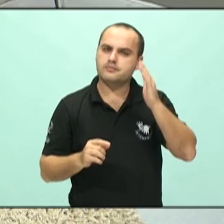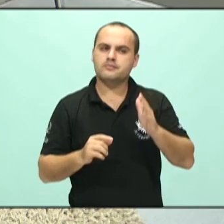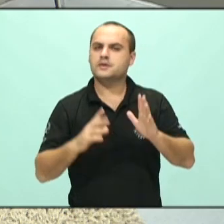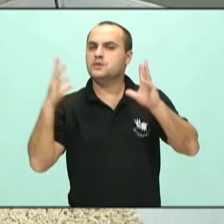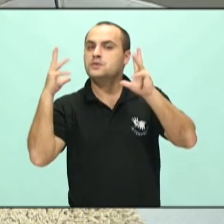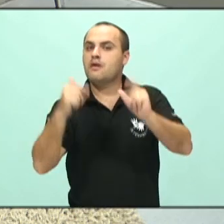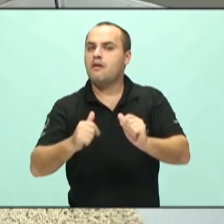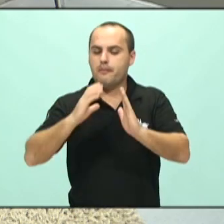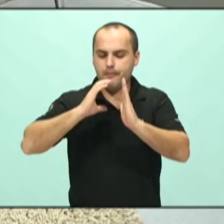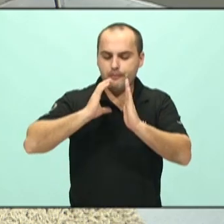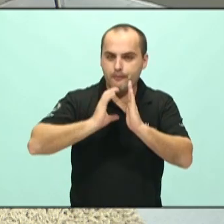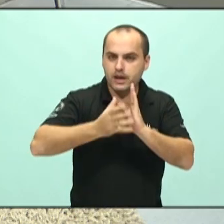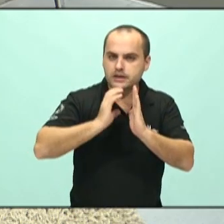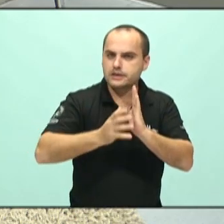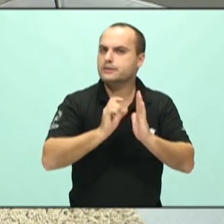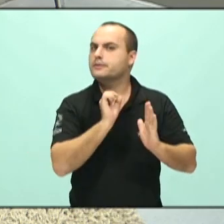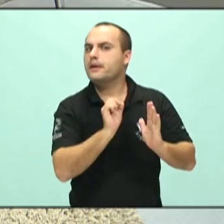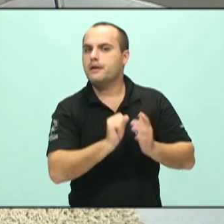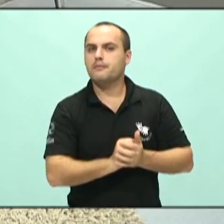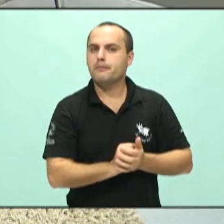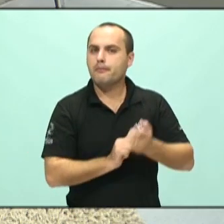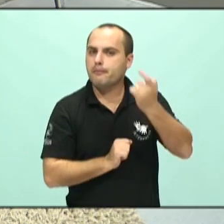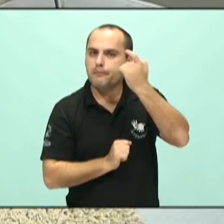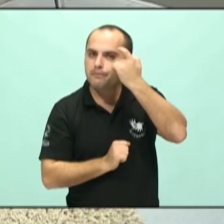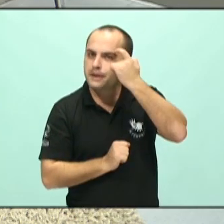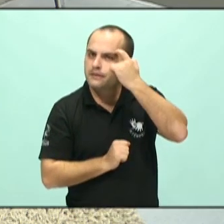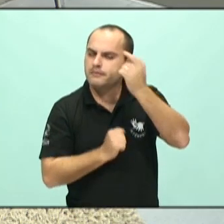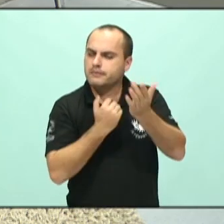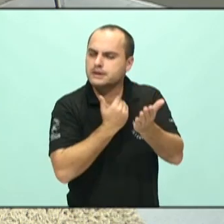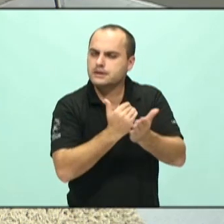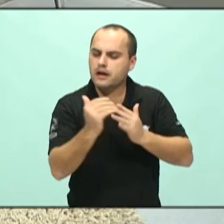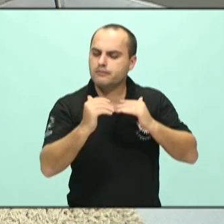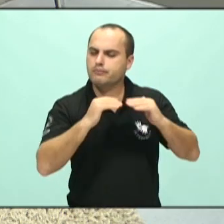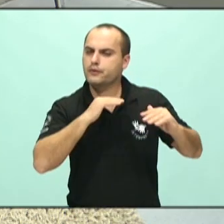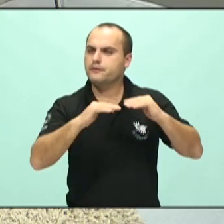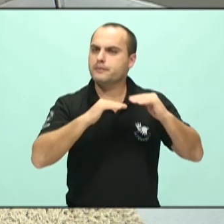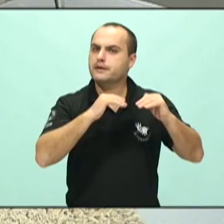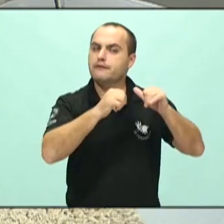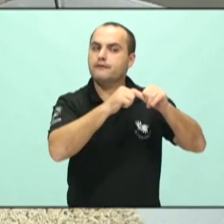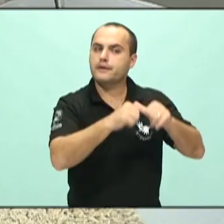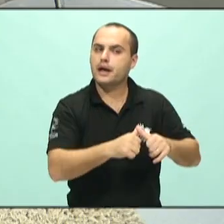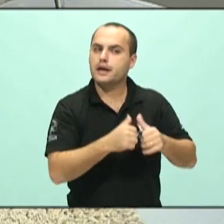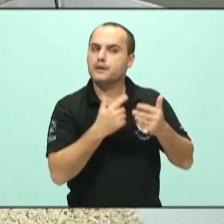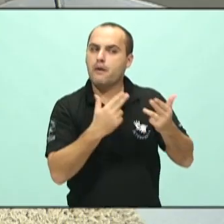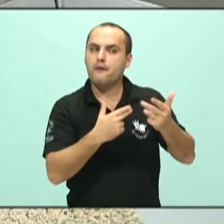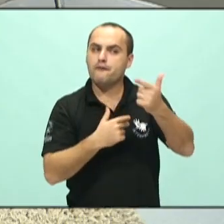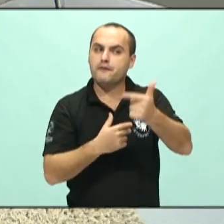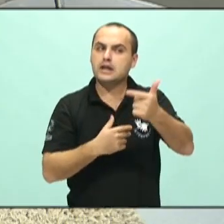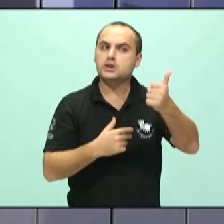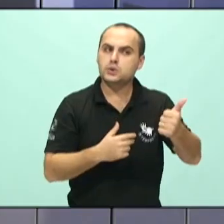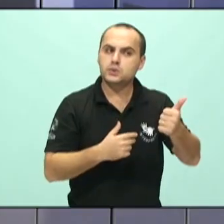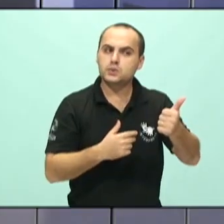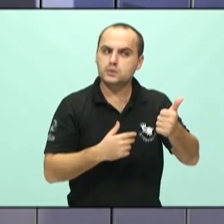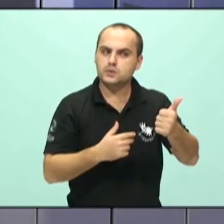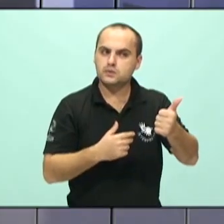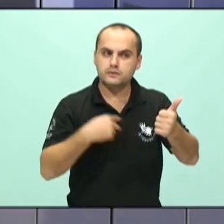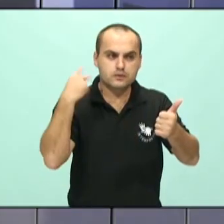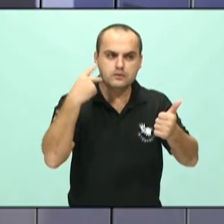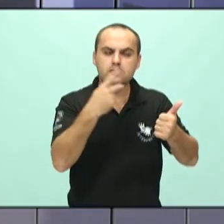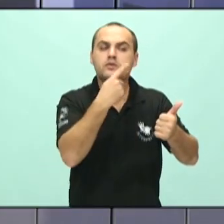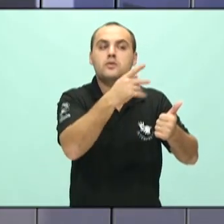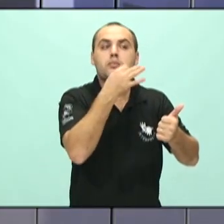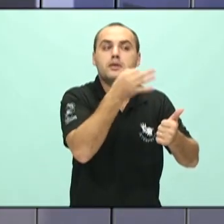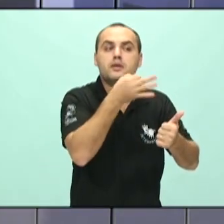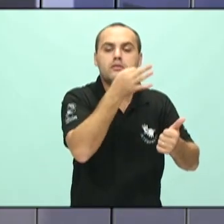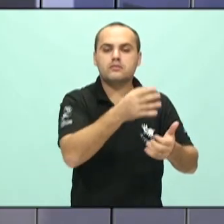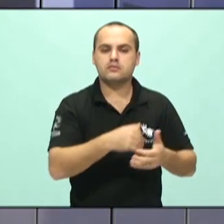partidos estariam se movimentando pela permanência de 21 cadeiras. Qual é a sua opinião? Carlos Antônio, a minha